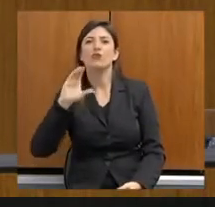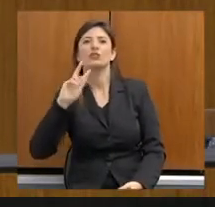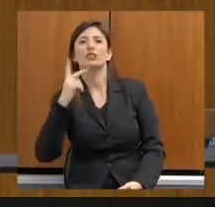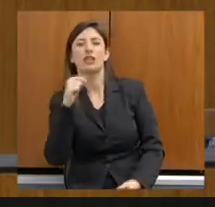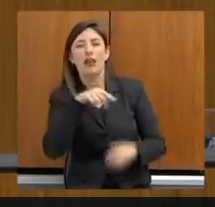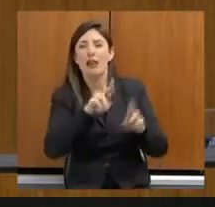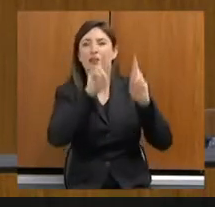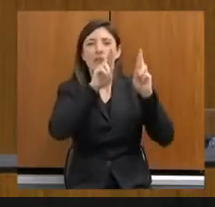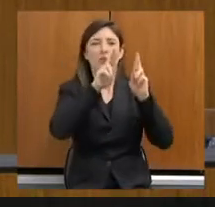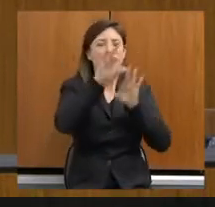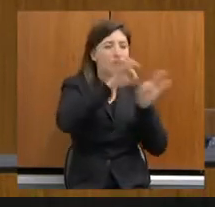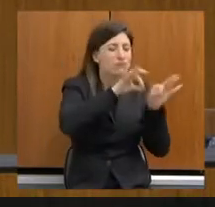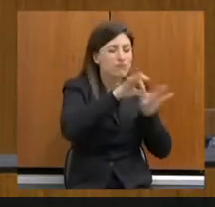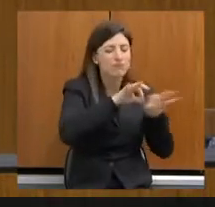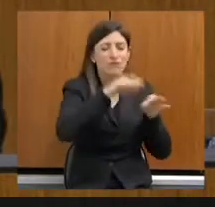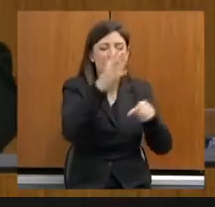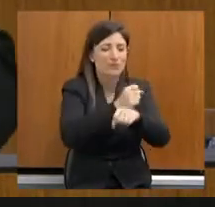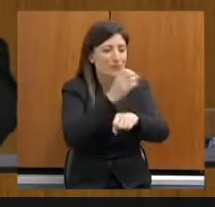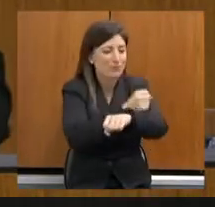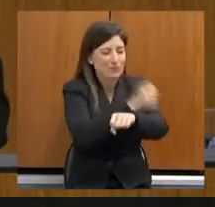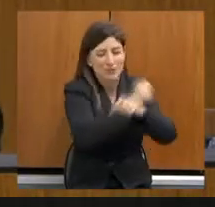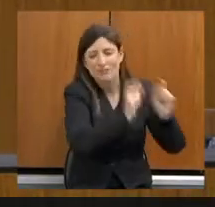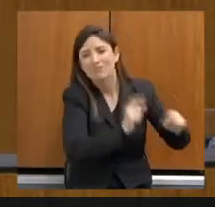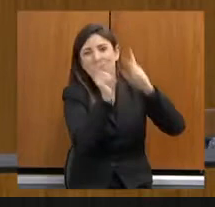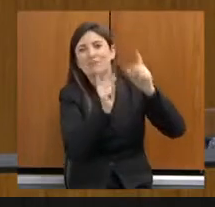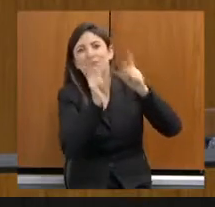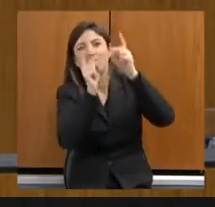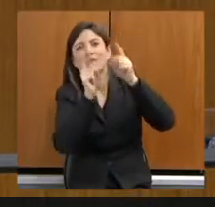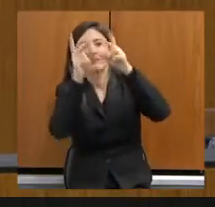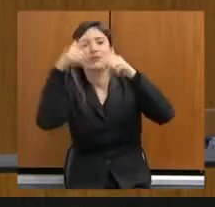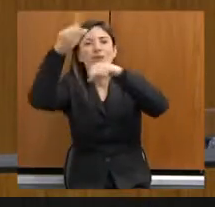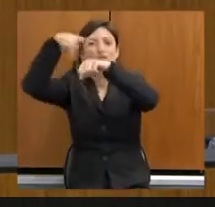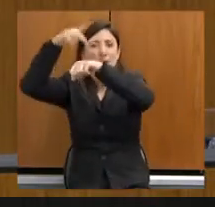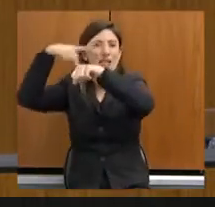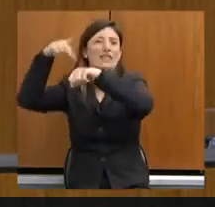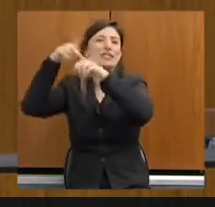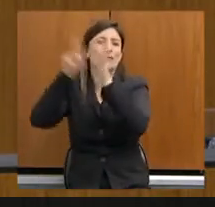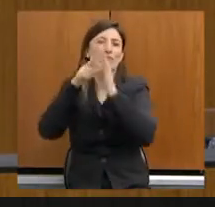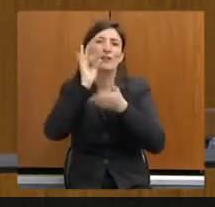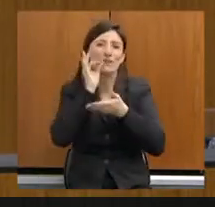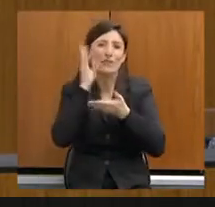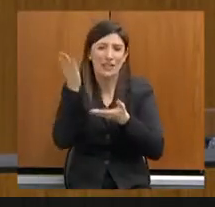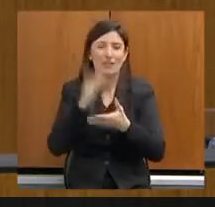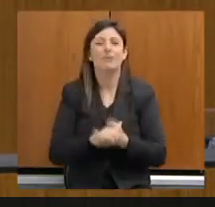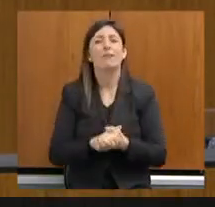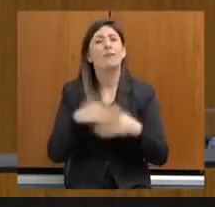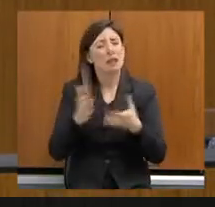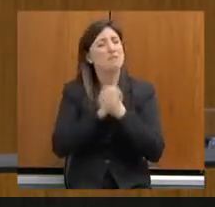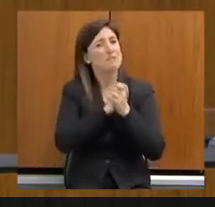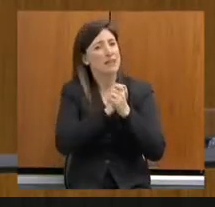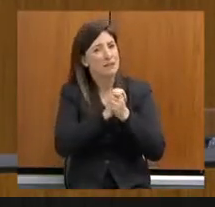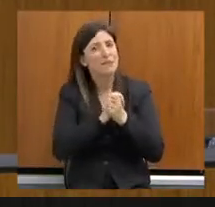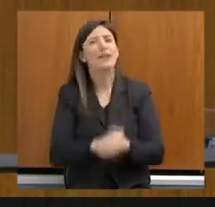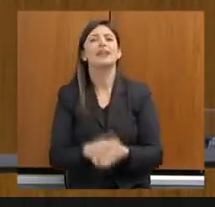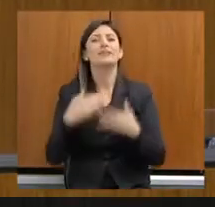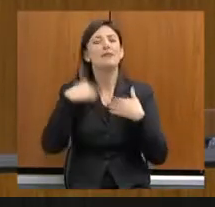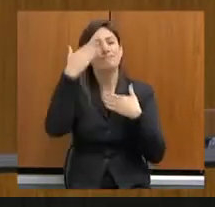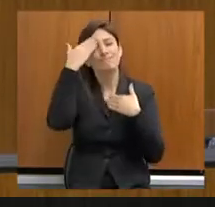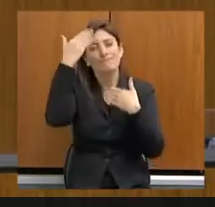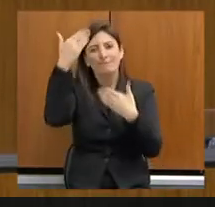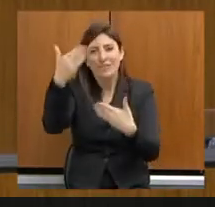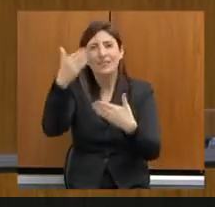de certa forma da contribuição de exportação destes grãos Então parabéns pela condução eu só tenho mesmo que